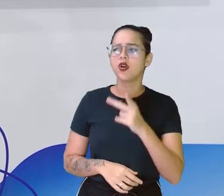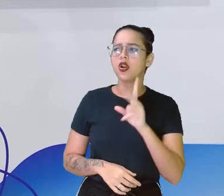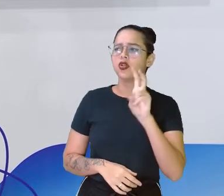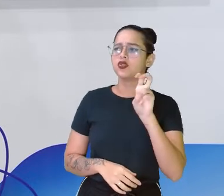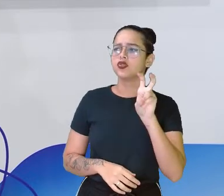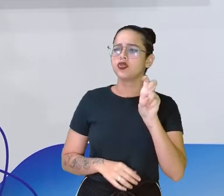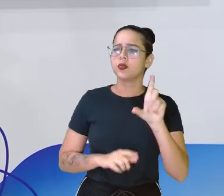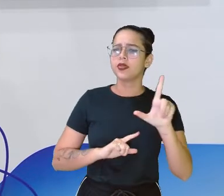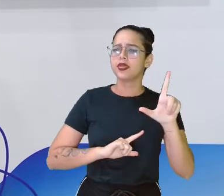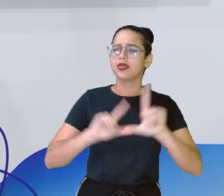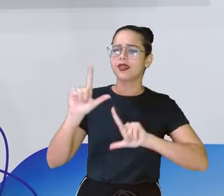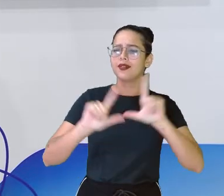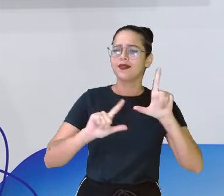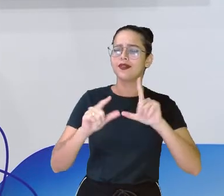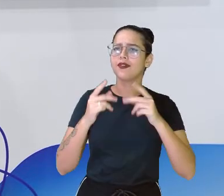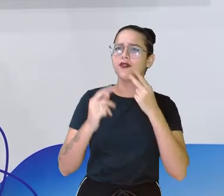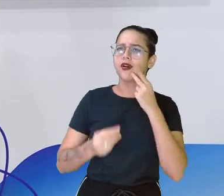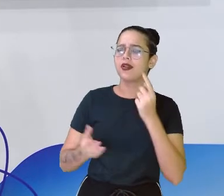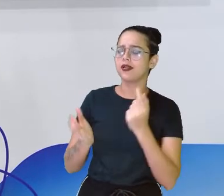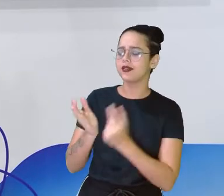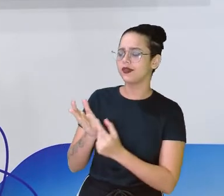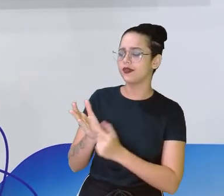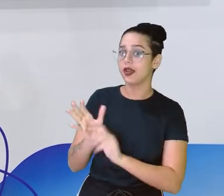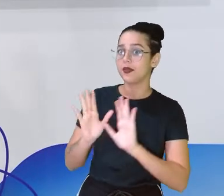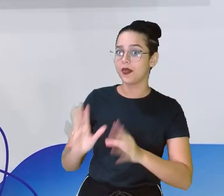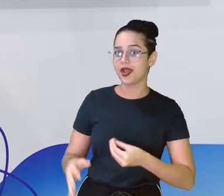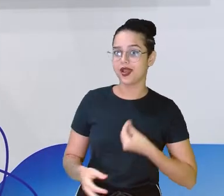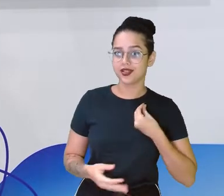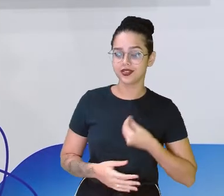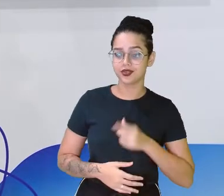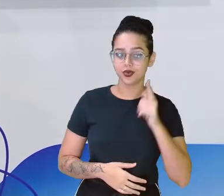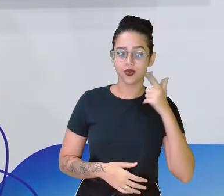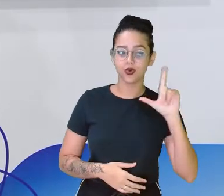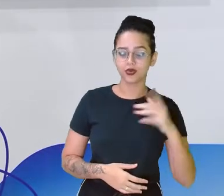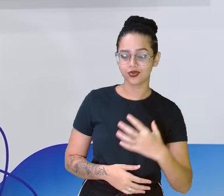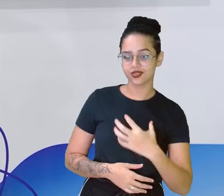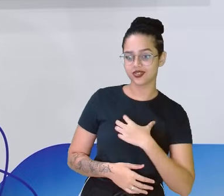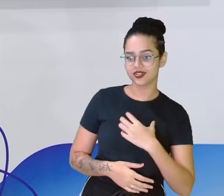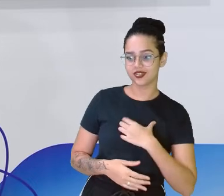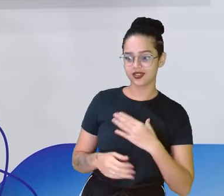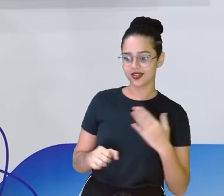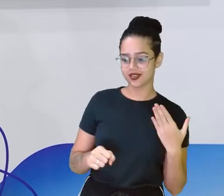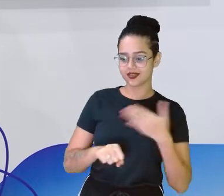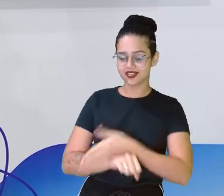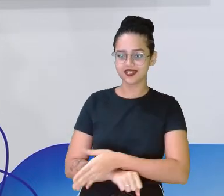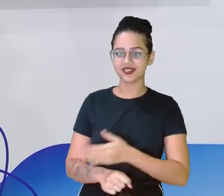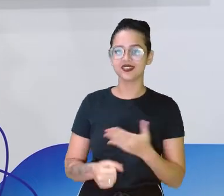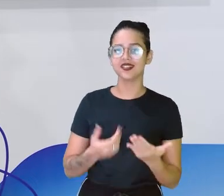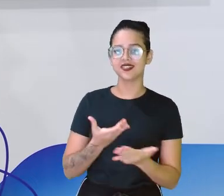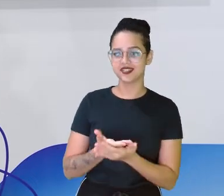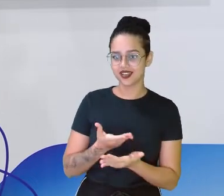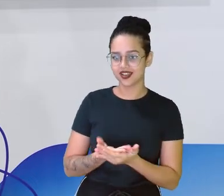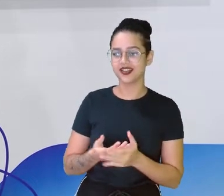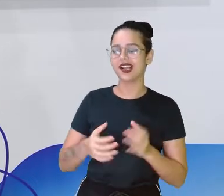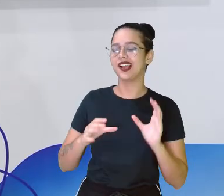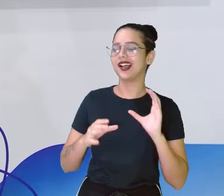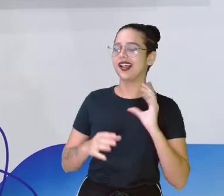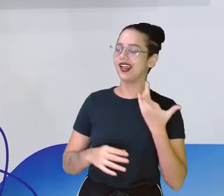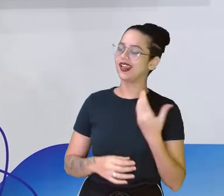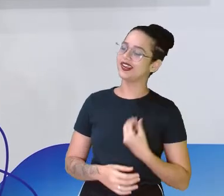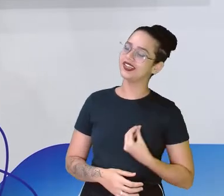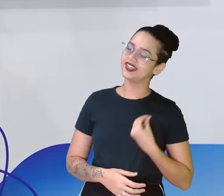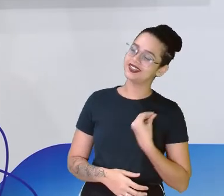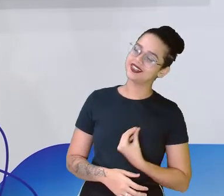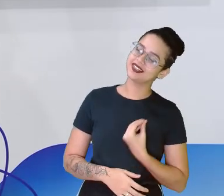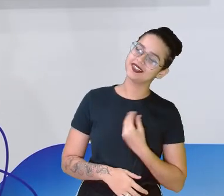TV, a senhora falou do aplicativo, mas existe outra forma de eu conseguir acessar as aulas? Com certeza